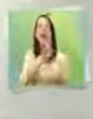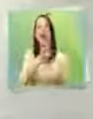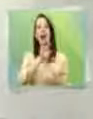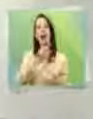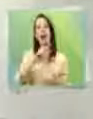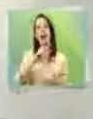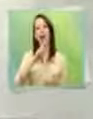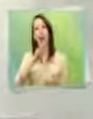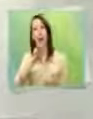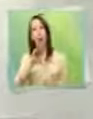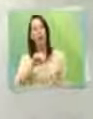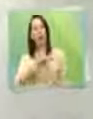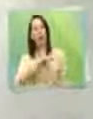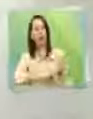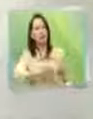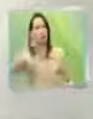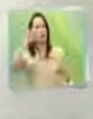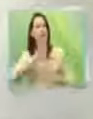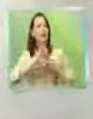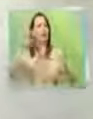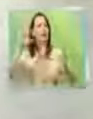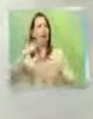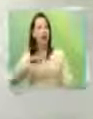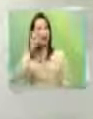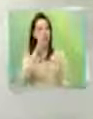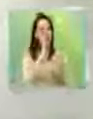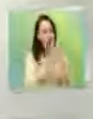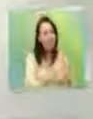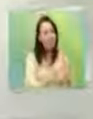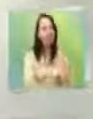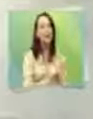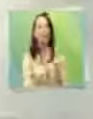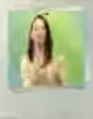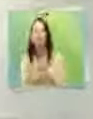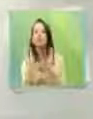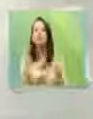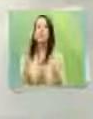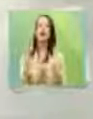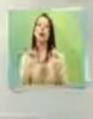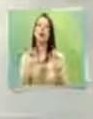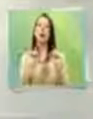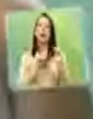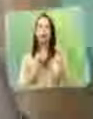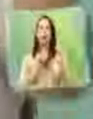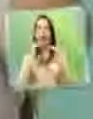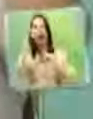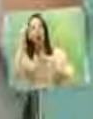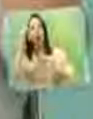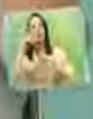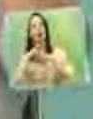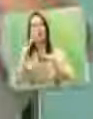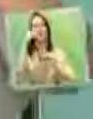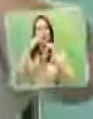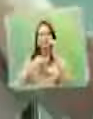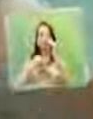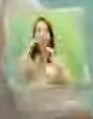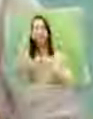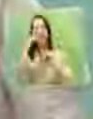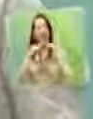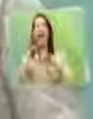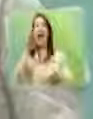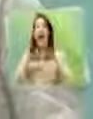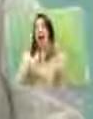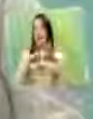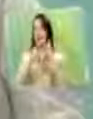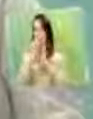da Independência, mas principalmente a partir da República. Esses momentos de avanço e de recuo. Pode ser que não